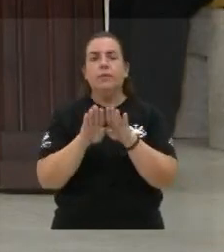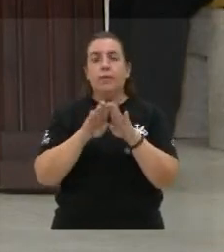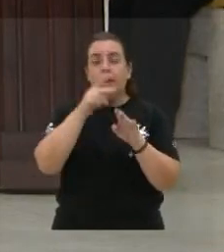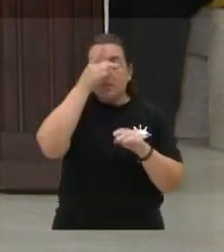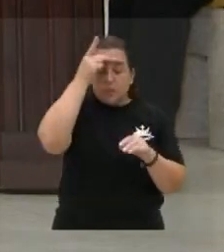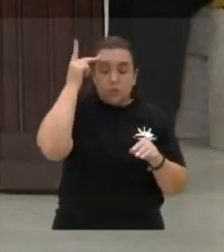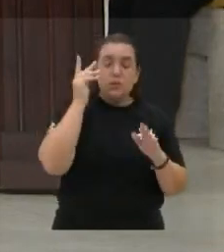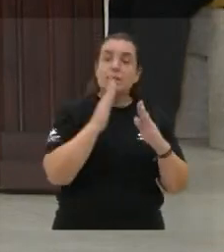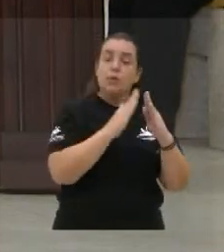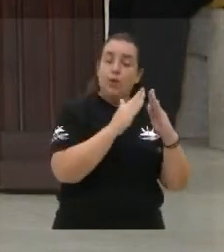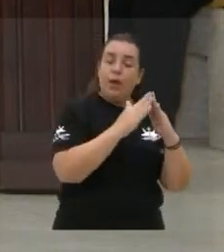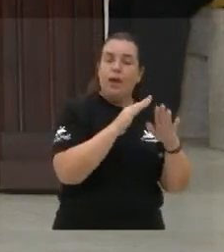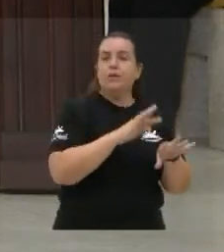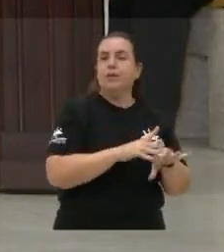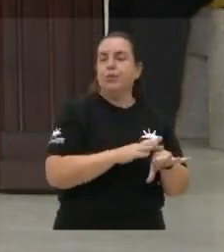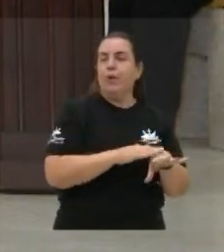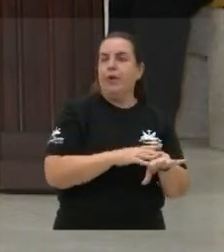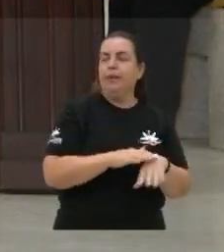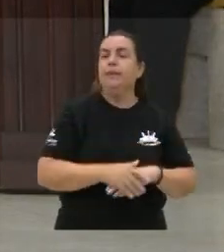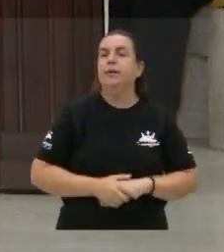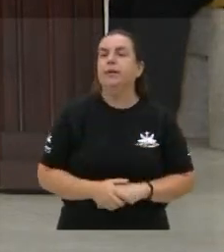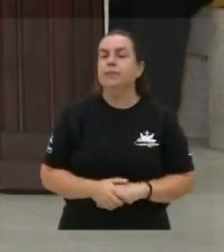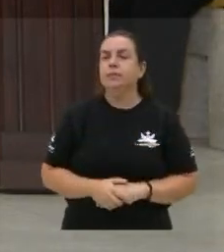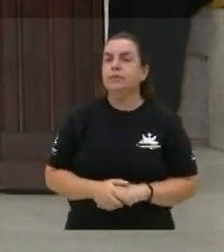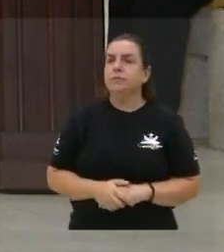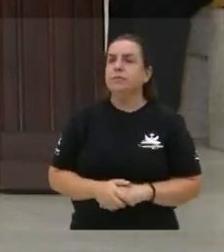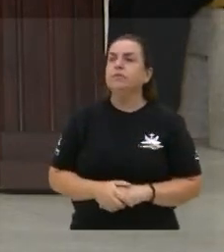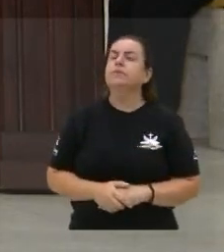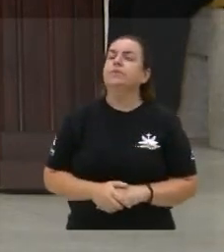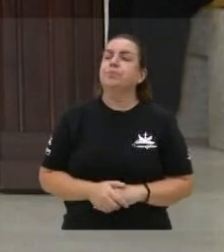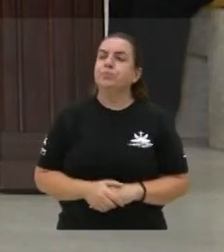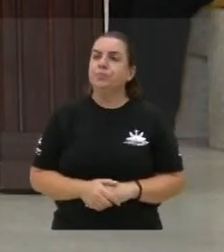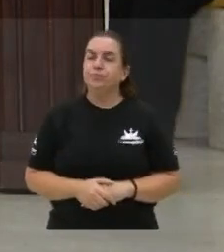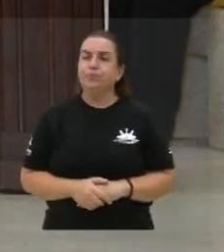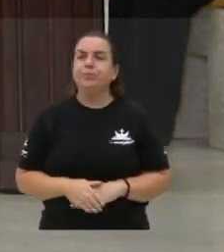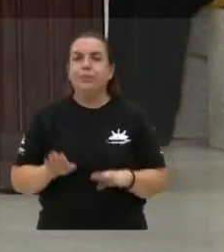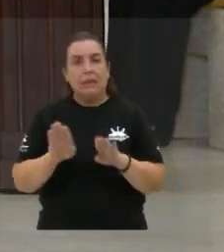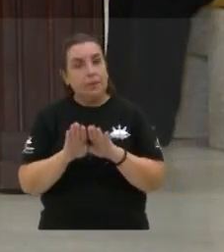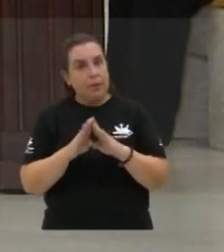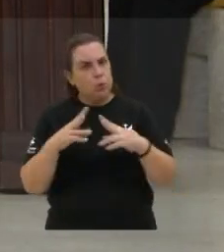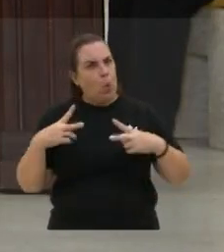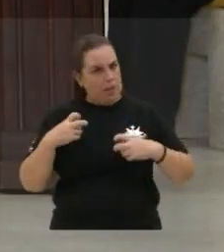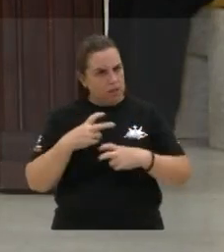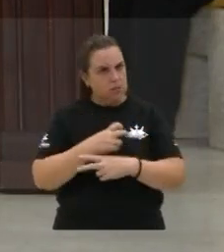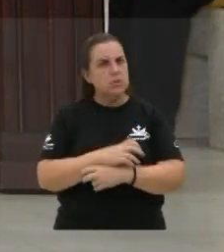estão dentro de casa, se recuperando, também no câncer,